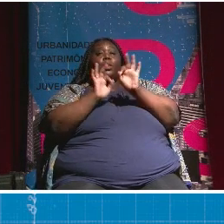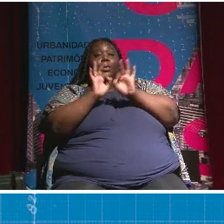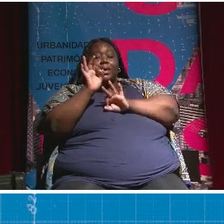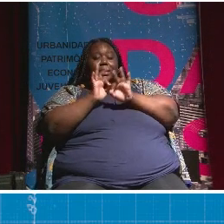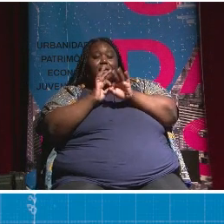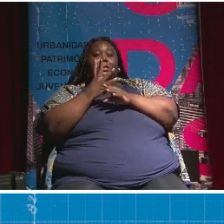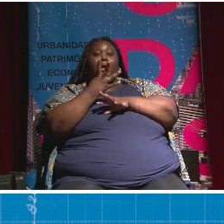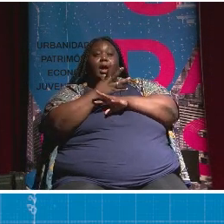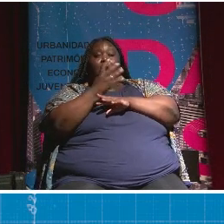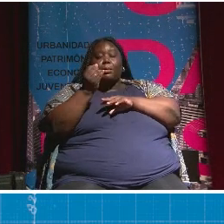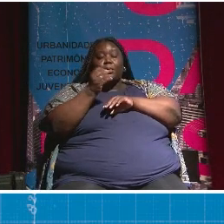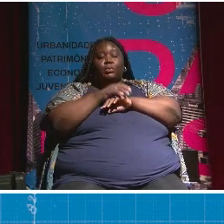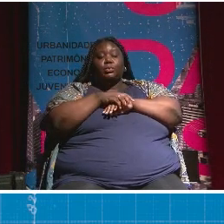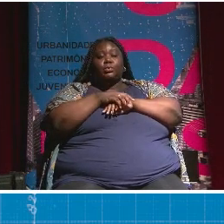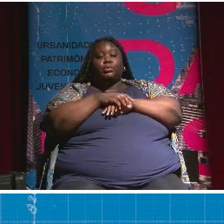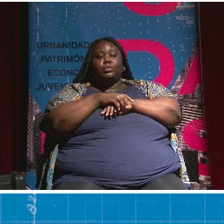desses